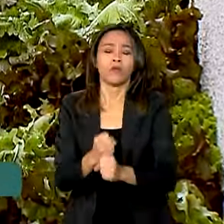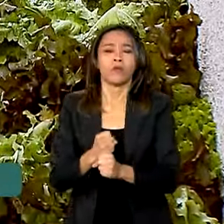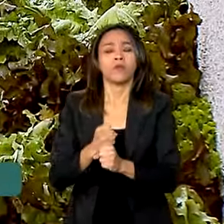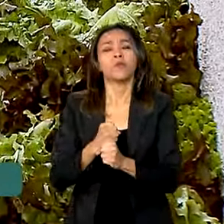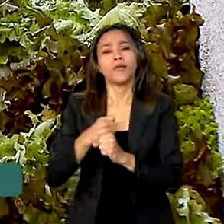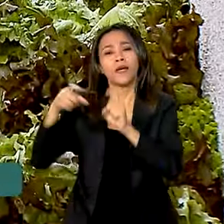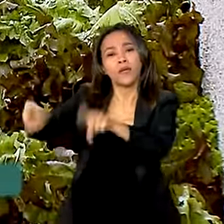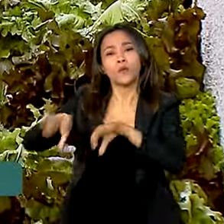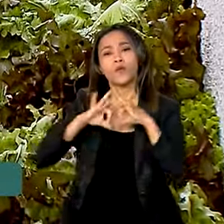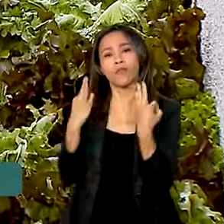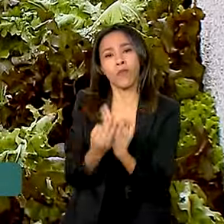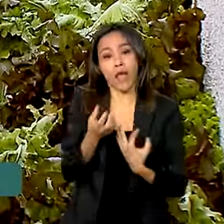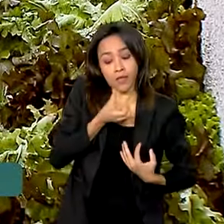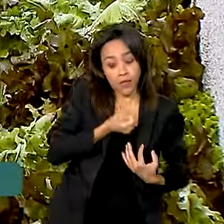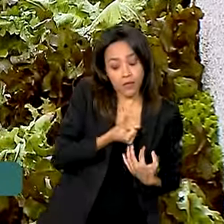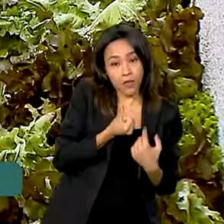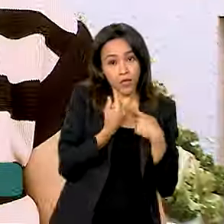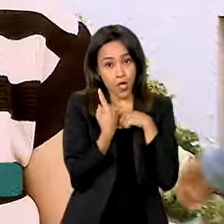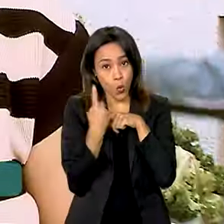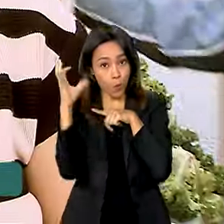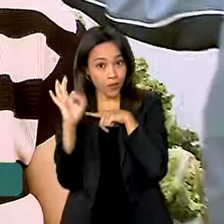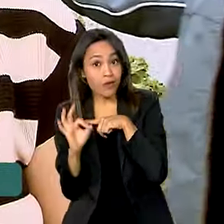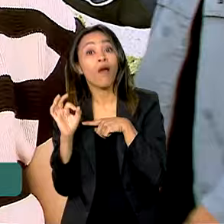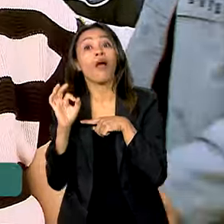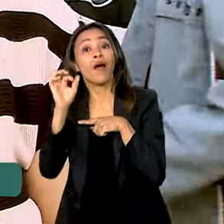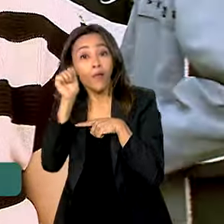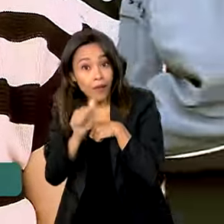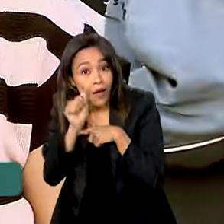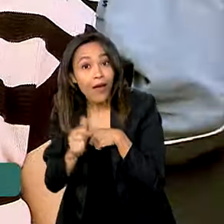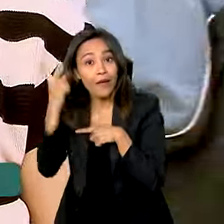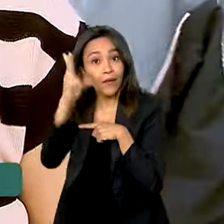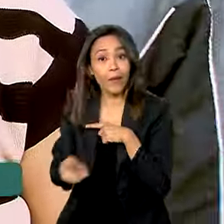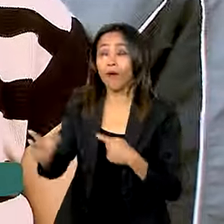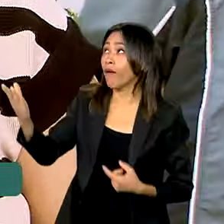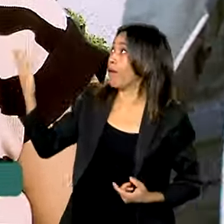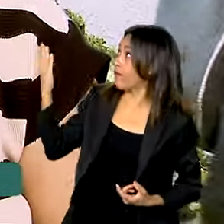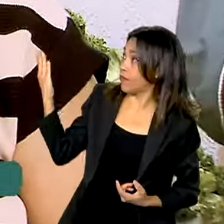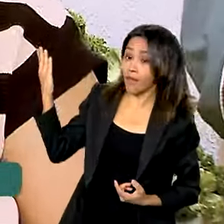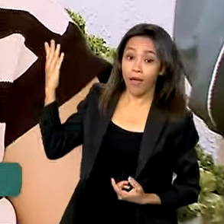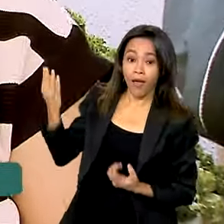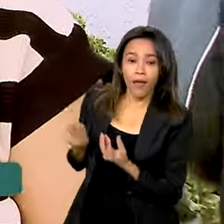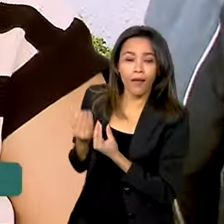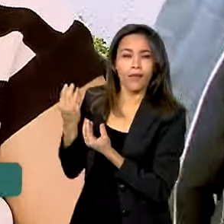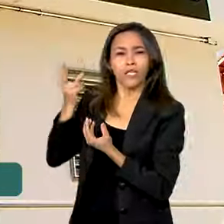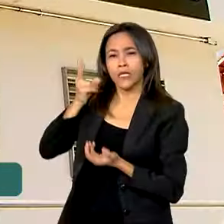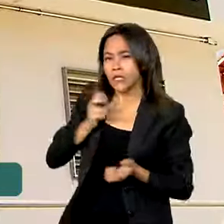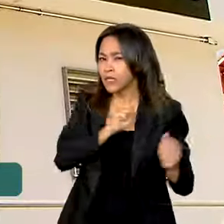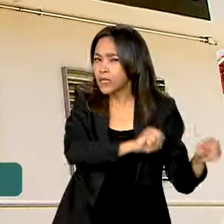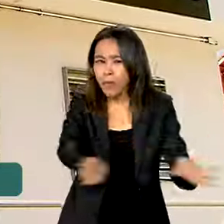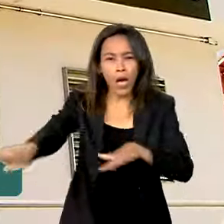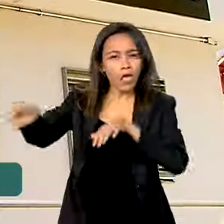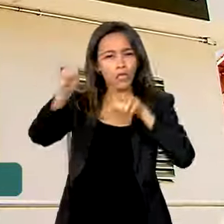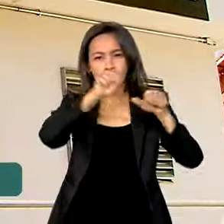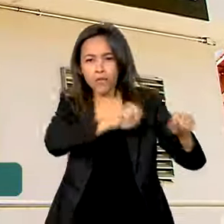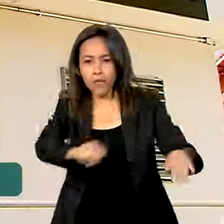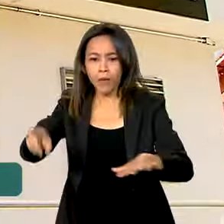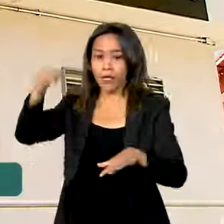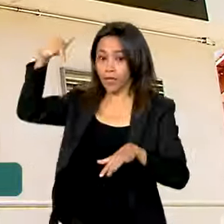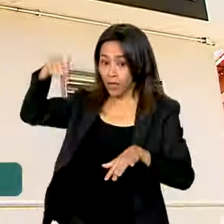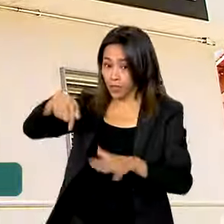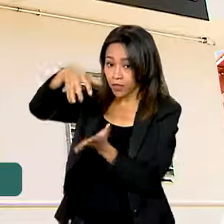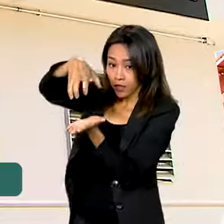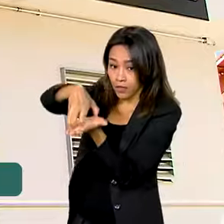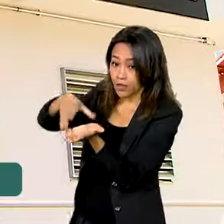programa, 61% são mulheres, como Elisângela, que entrega toda semana, nesse centro de